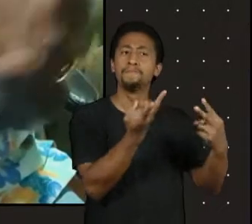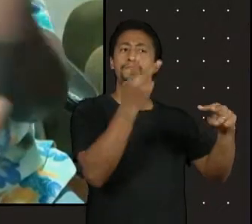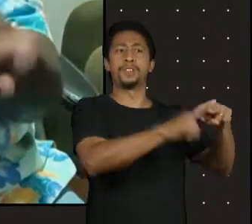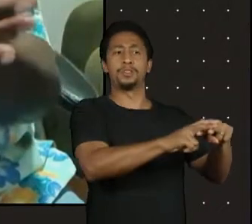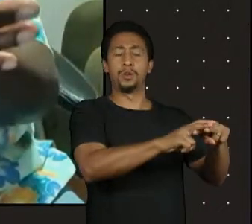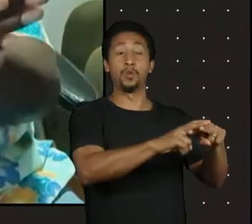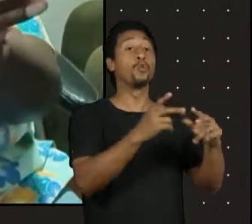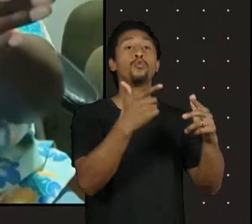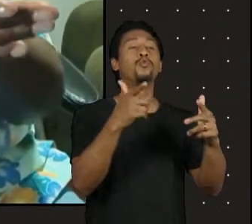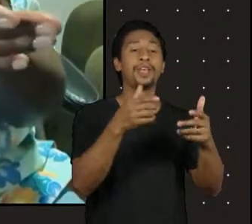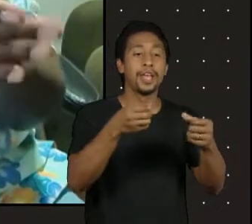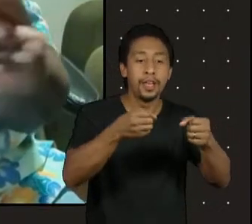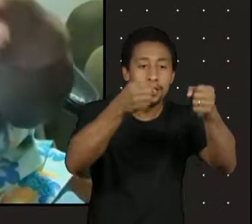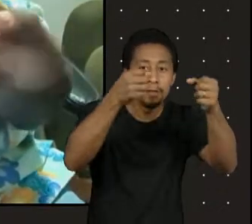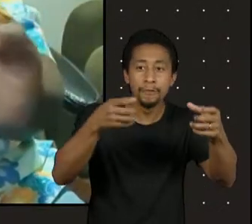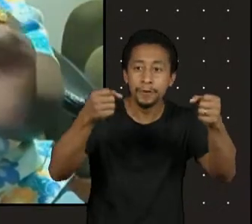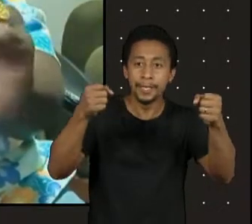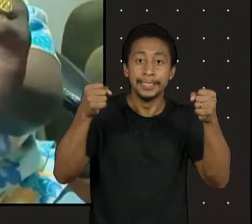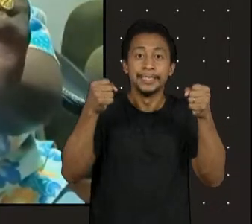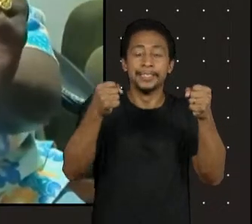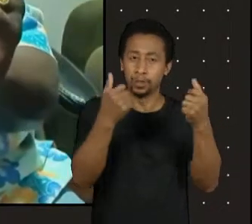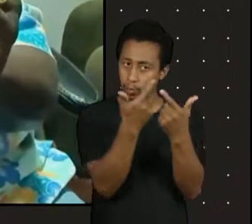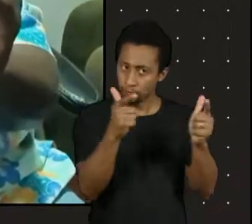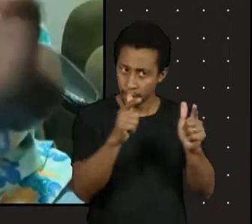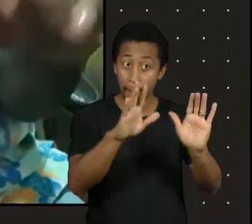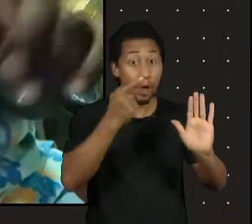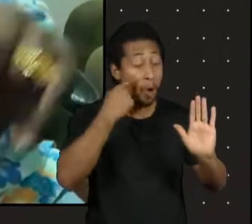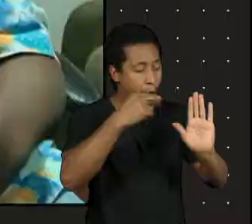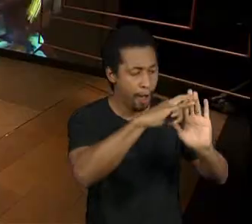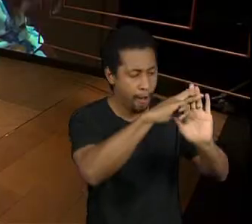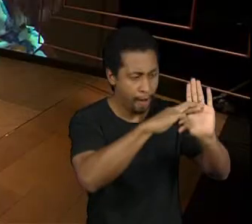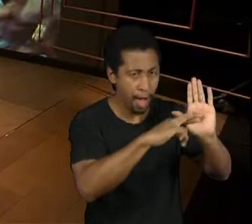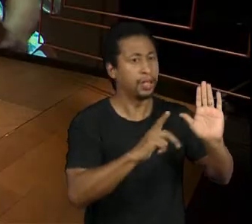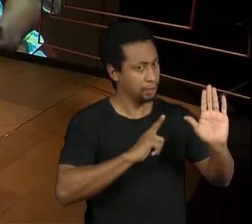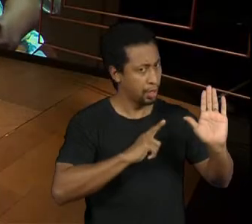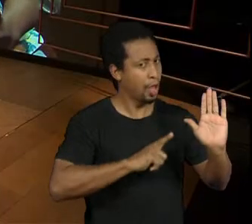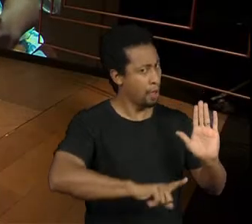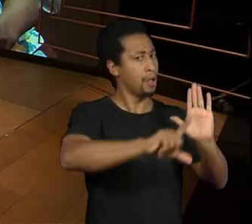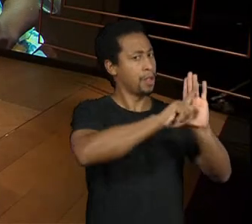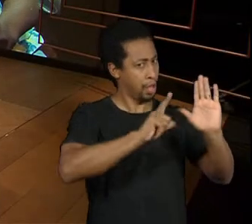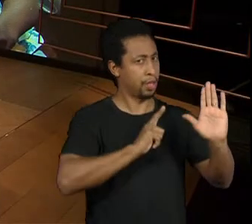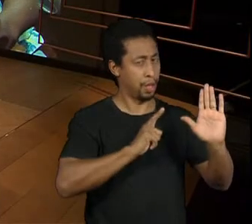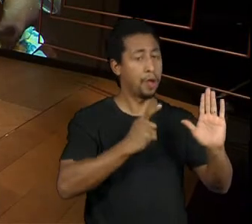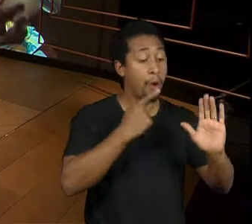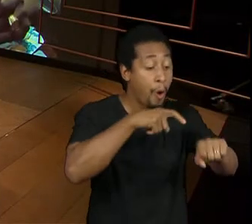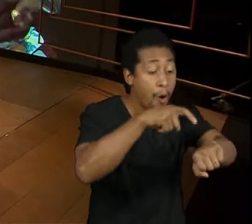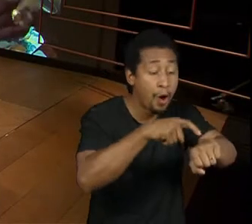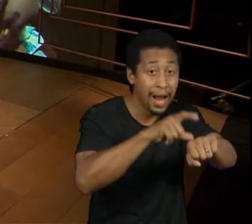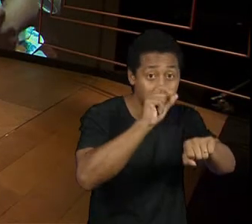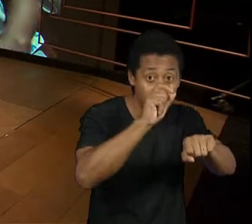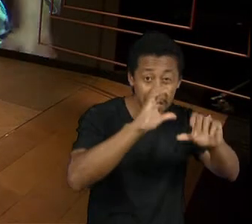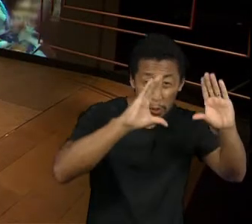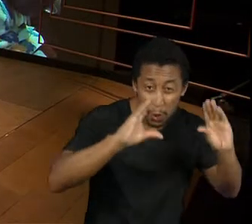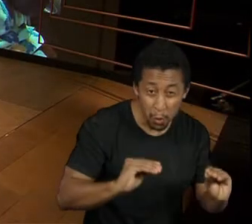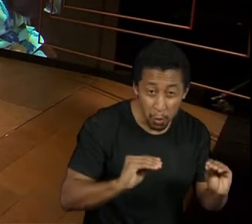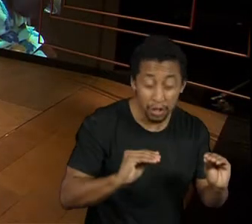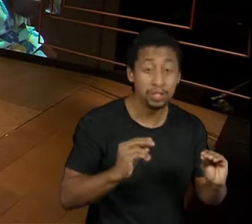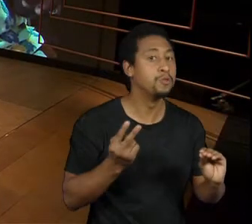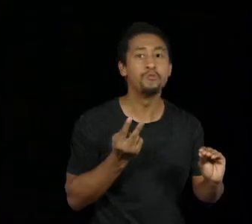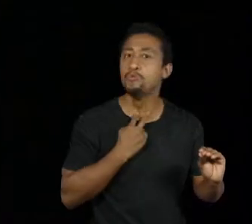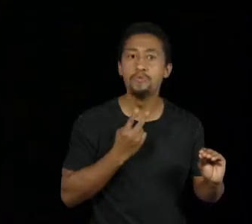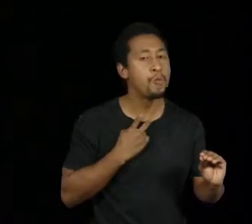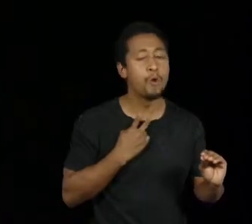grades, mas existem normas, existem leis. 10 horas em casa, não pode ter cargo